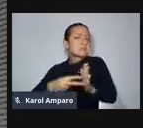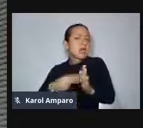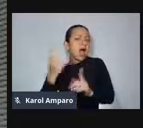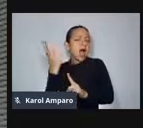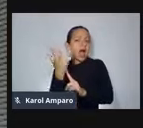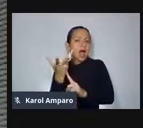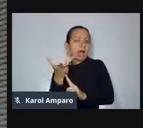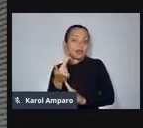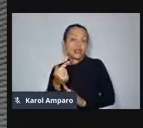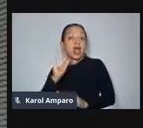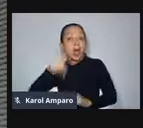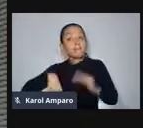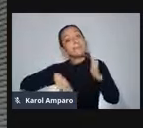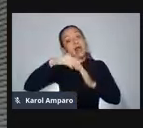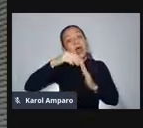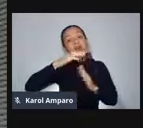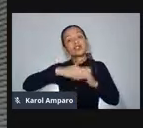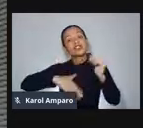atividade humana